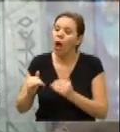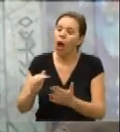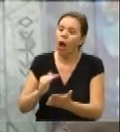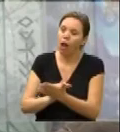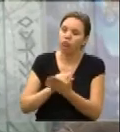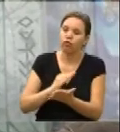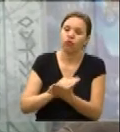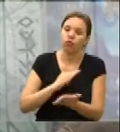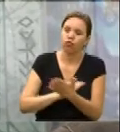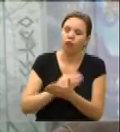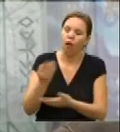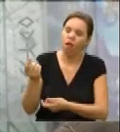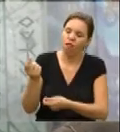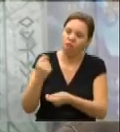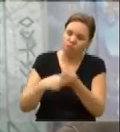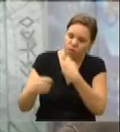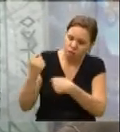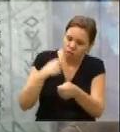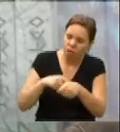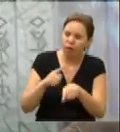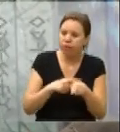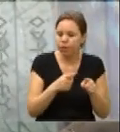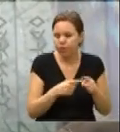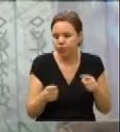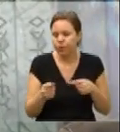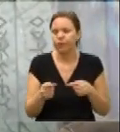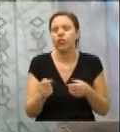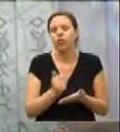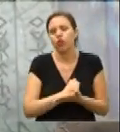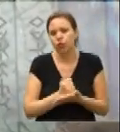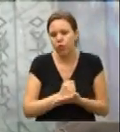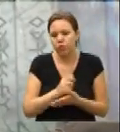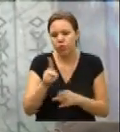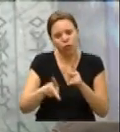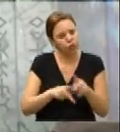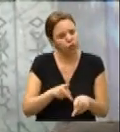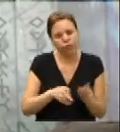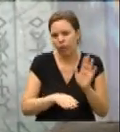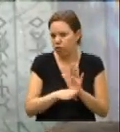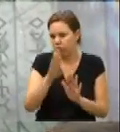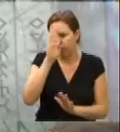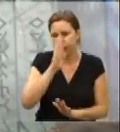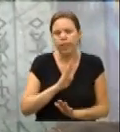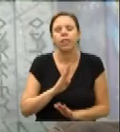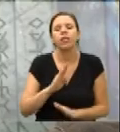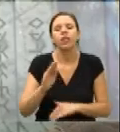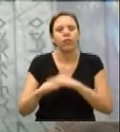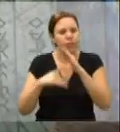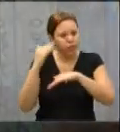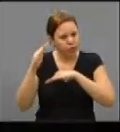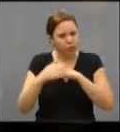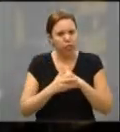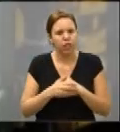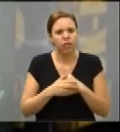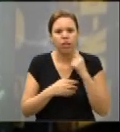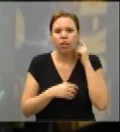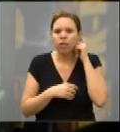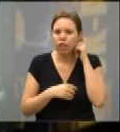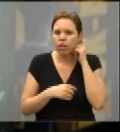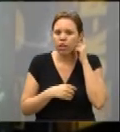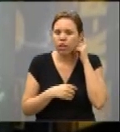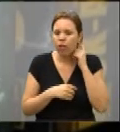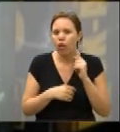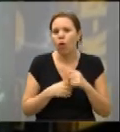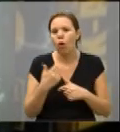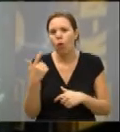tem a negociação durante o jogo, né? Porque a pessoa não vai te ajudar de graça. E aí o jogo vai se desenvolvendo aí, cheio de trapaças, um passando a